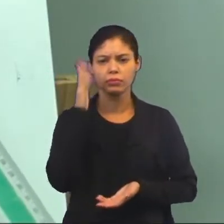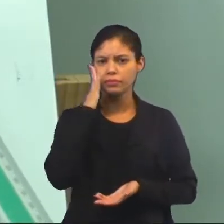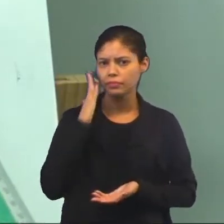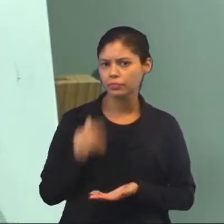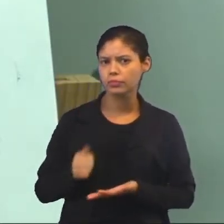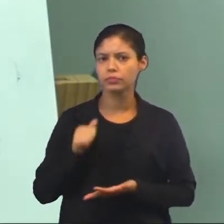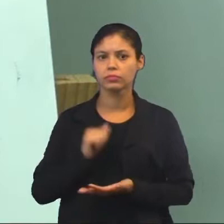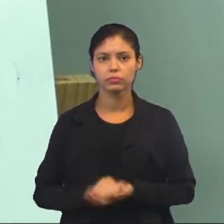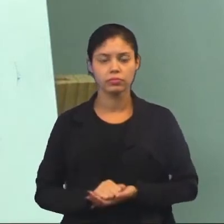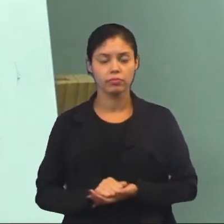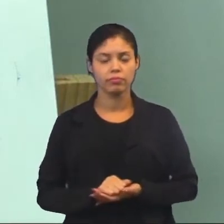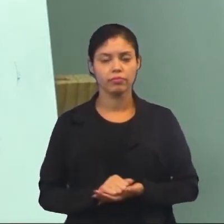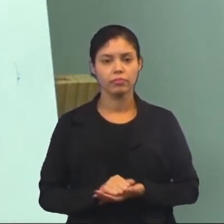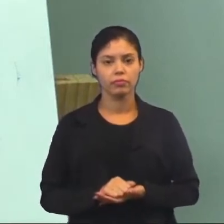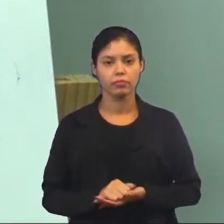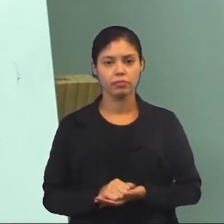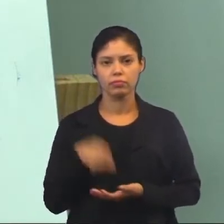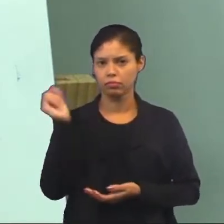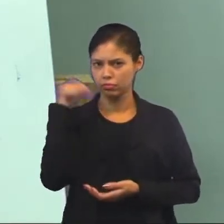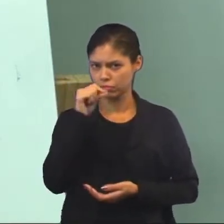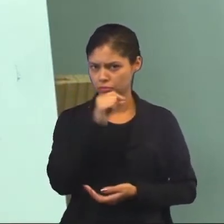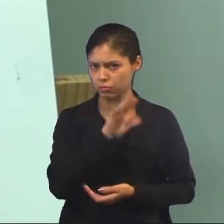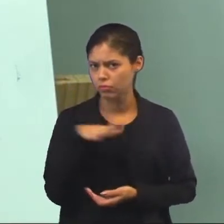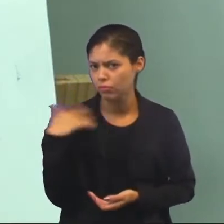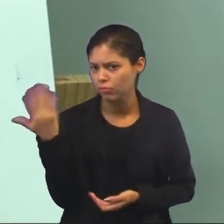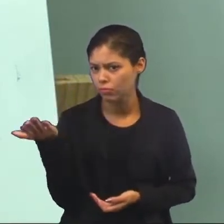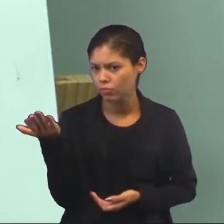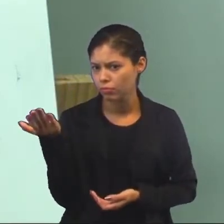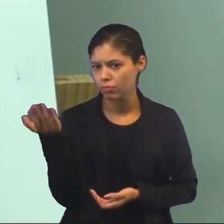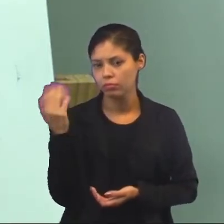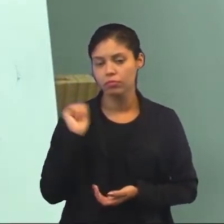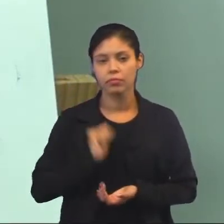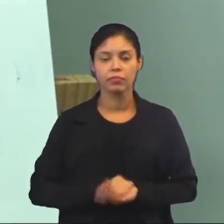sabem que mosquito é esse?